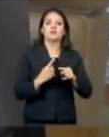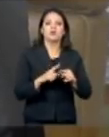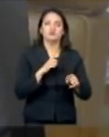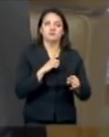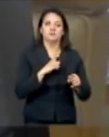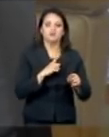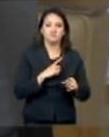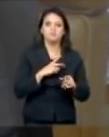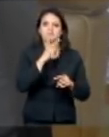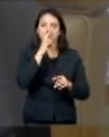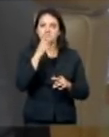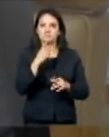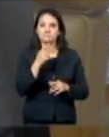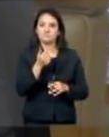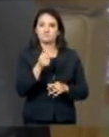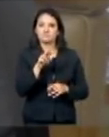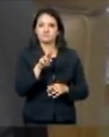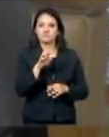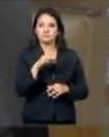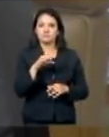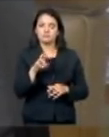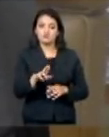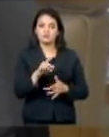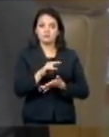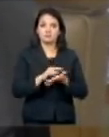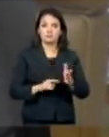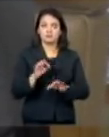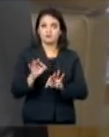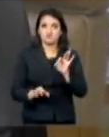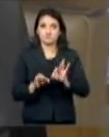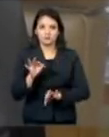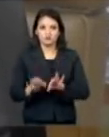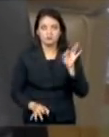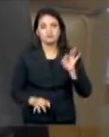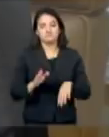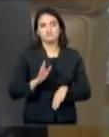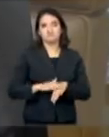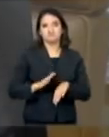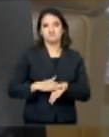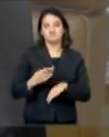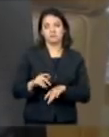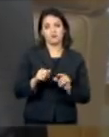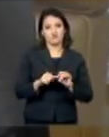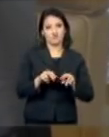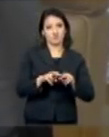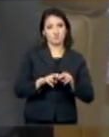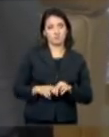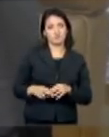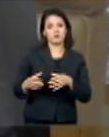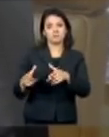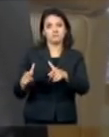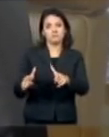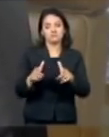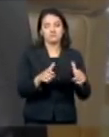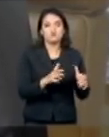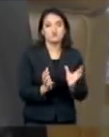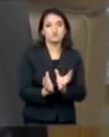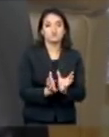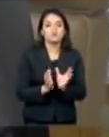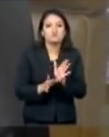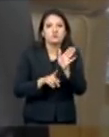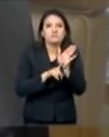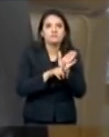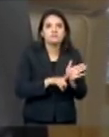pareceres jurídicos de caráter facultativo formulados pelos órgãos consultivos com trâmites